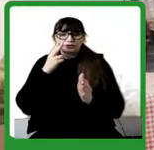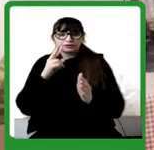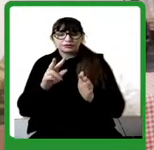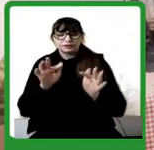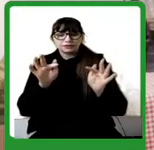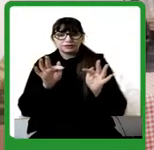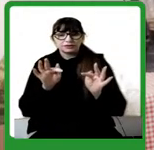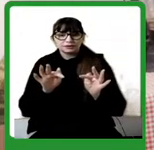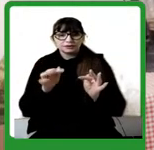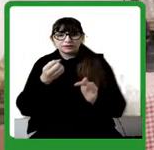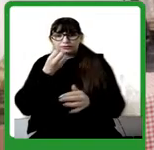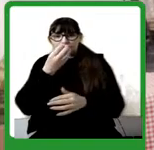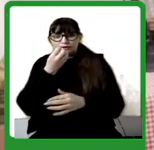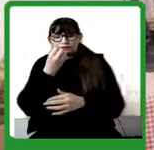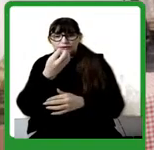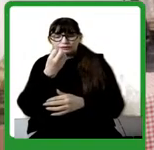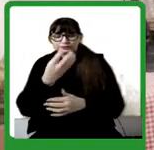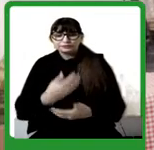vocês.